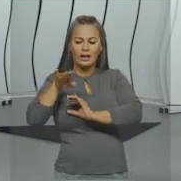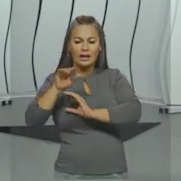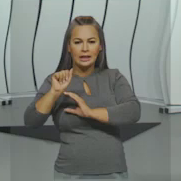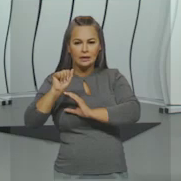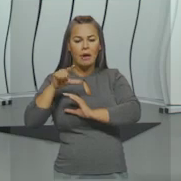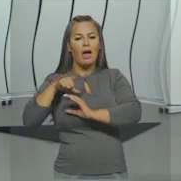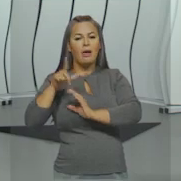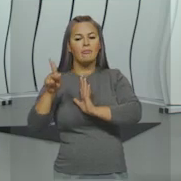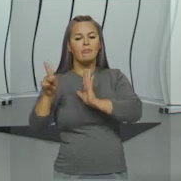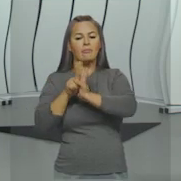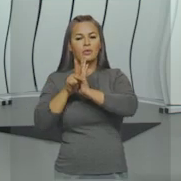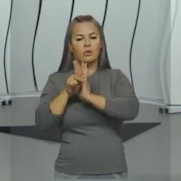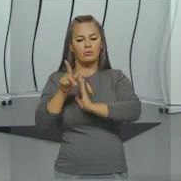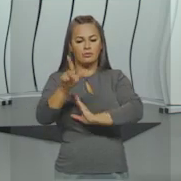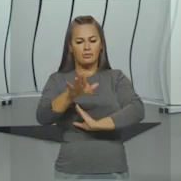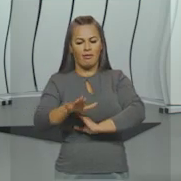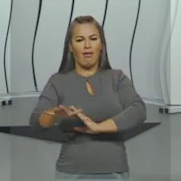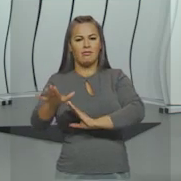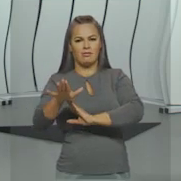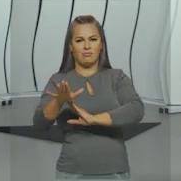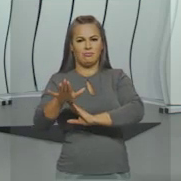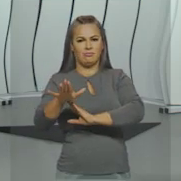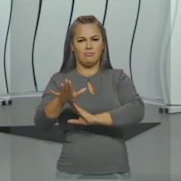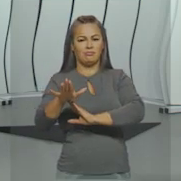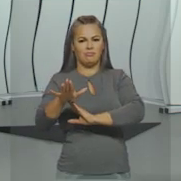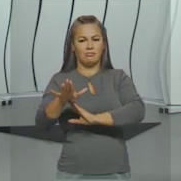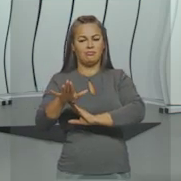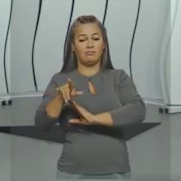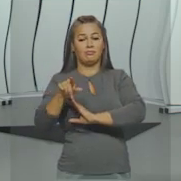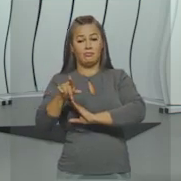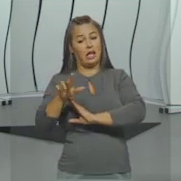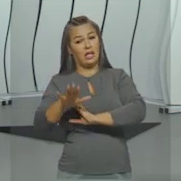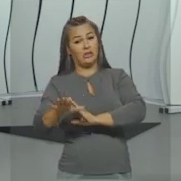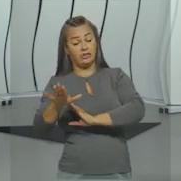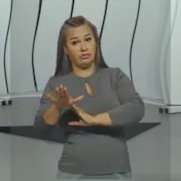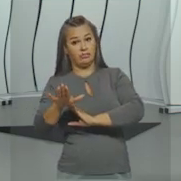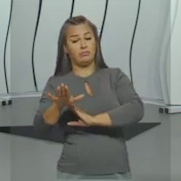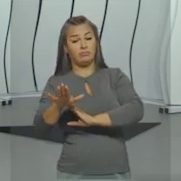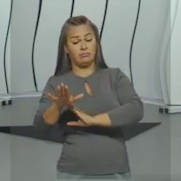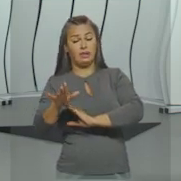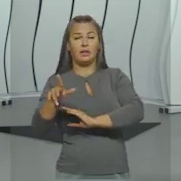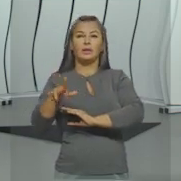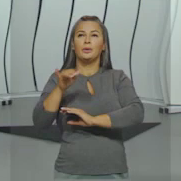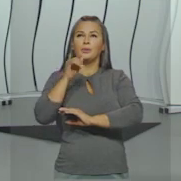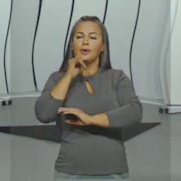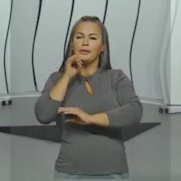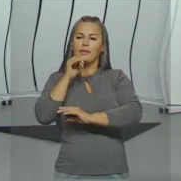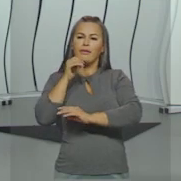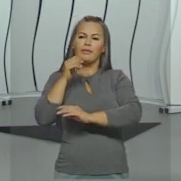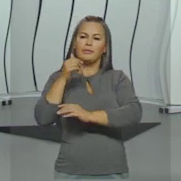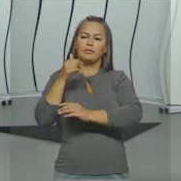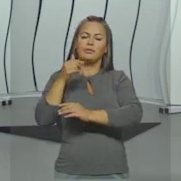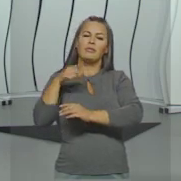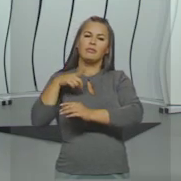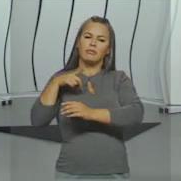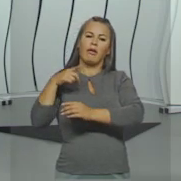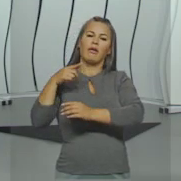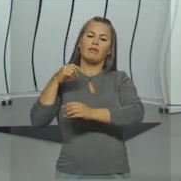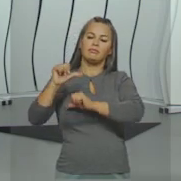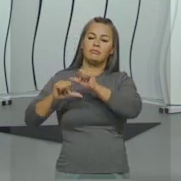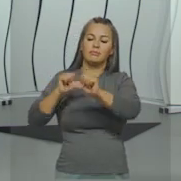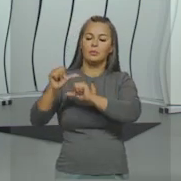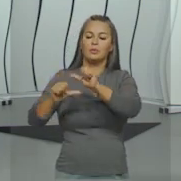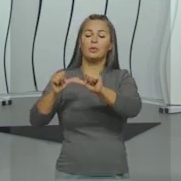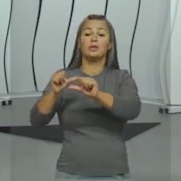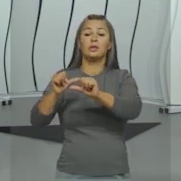região, né? Aquela região ali tem aquele clima e pronto. As variações que ela sofre durante o ano não descaracterizam o clima geral daquela